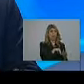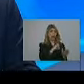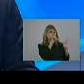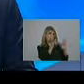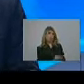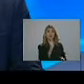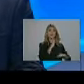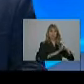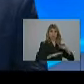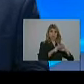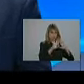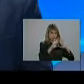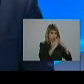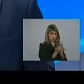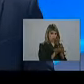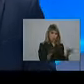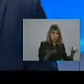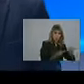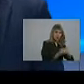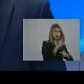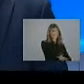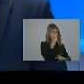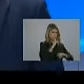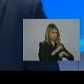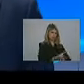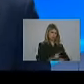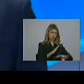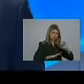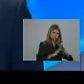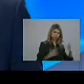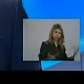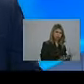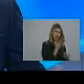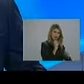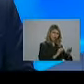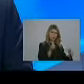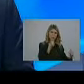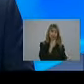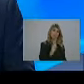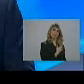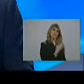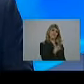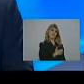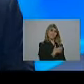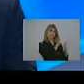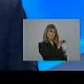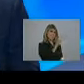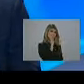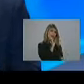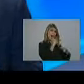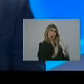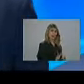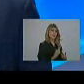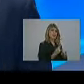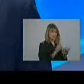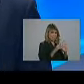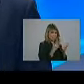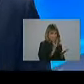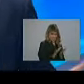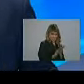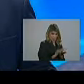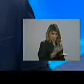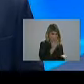de qualidade, de um professor capacitado para uma boa educação, e fico feliz que você reconhece que a Escola do Amanhã é um bom projeto, mas só